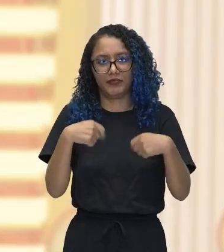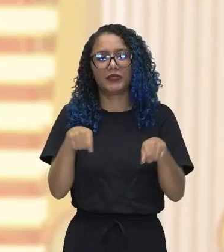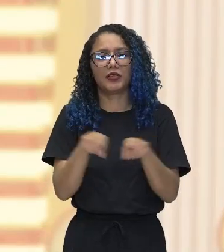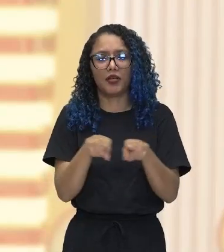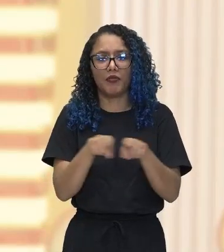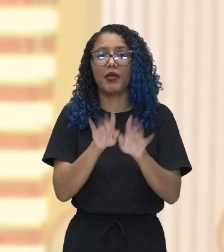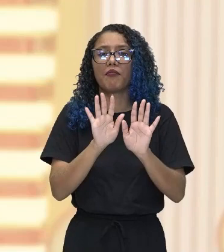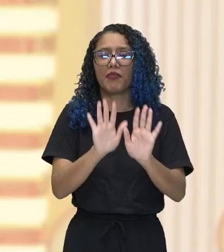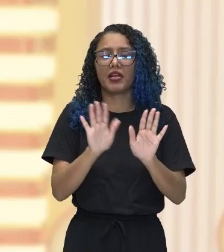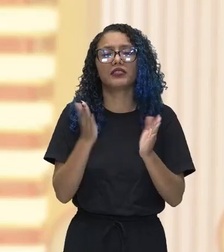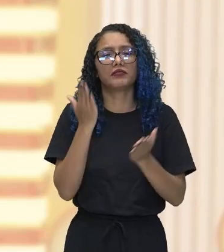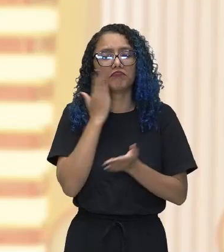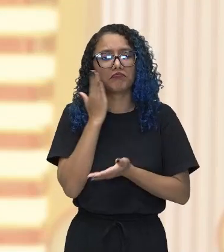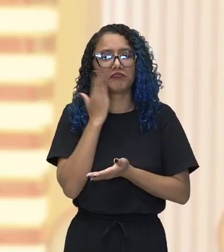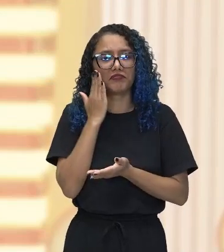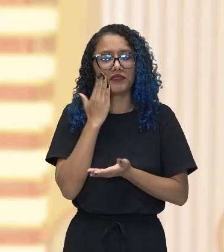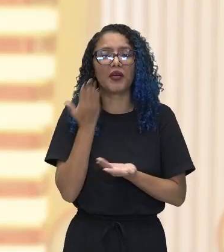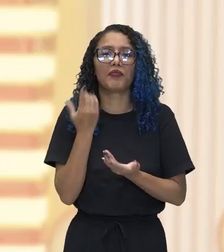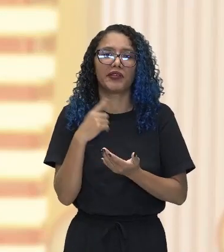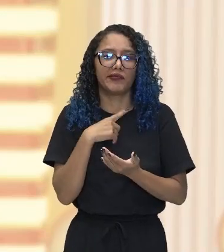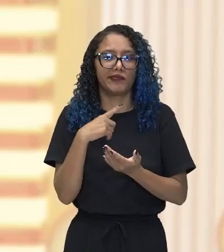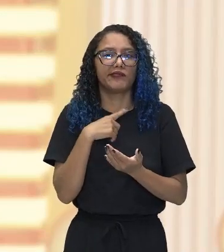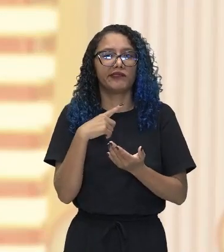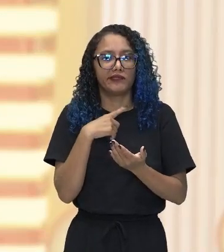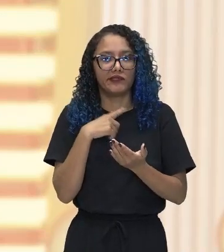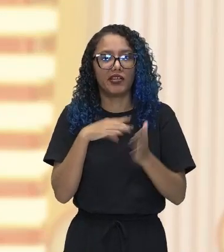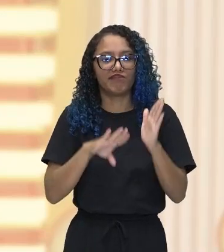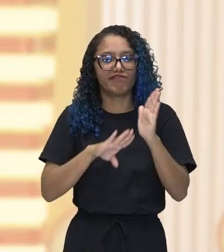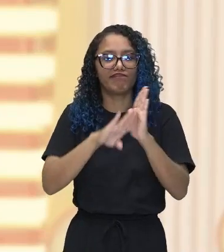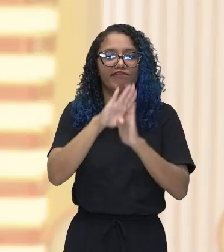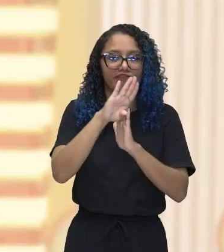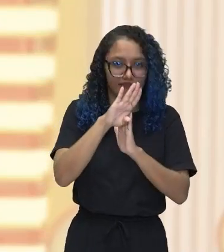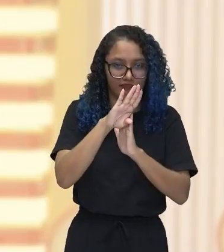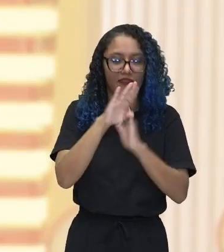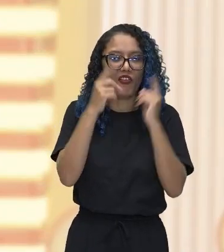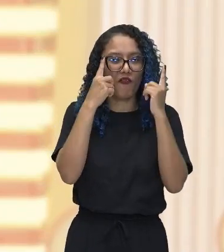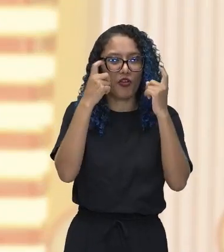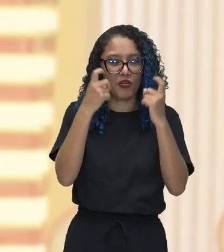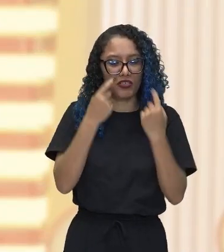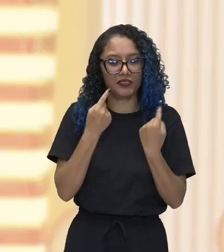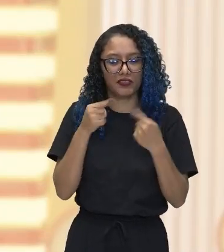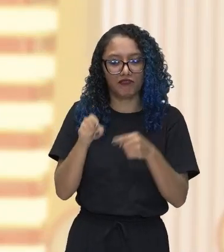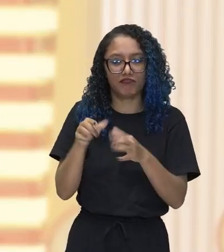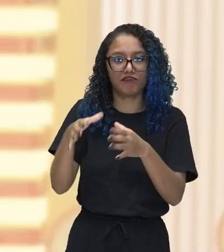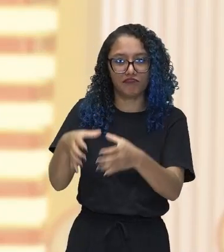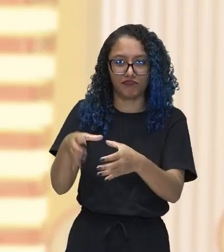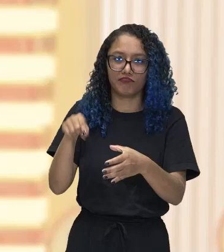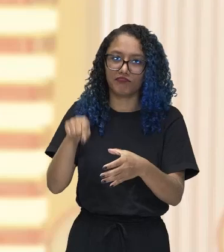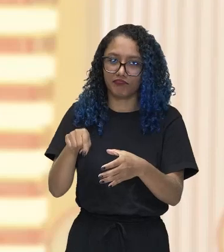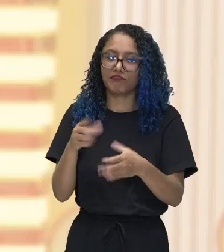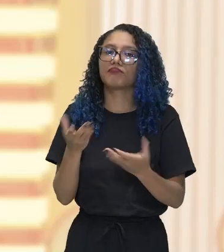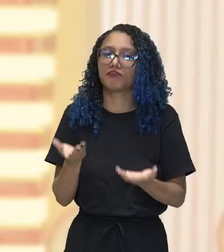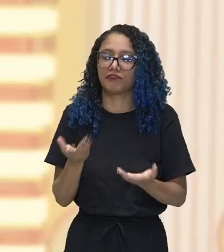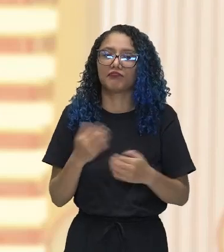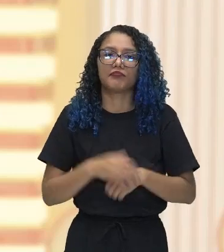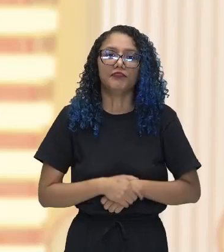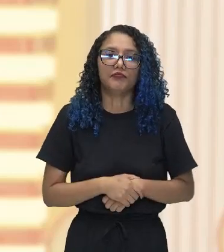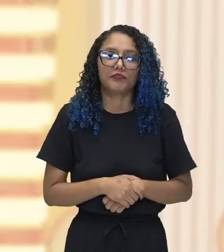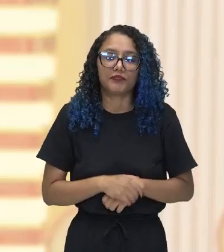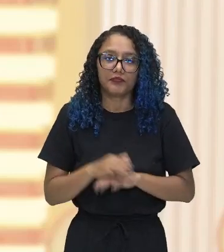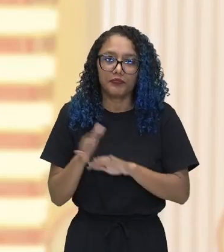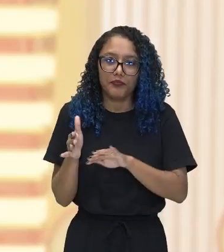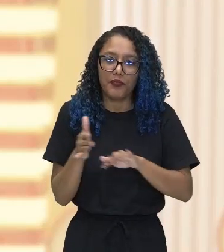que há, então, esse alto índice de violência também para com essa população. Vamos, então, agora falar um